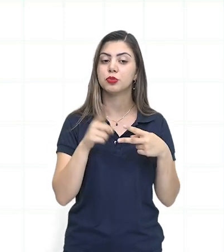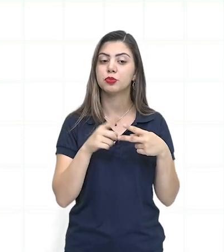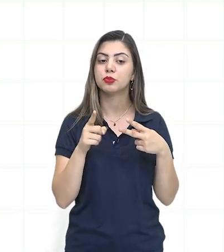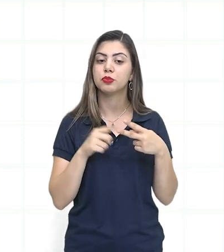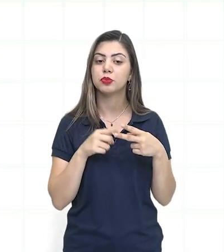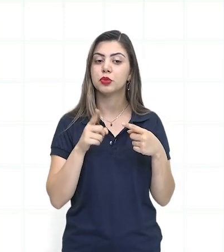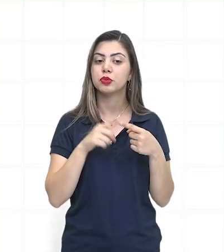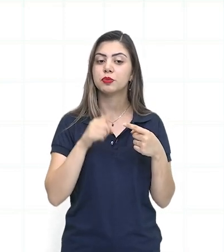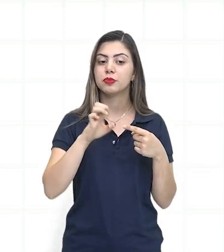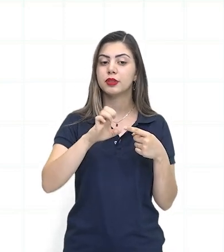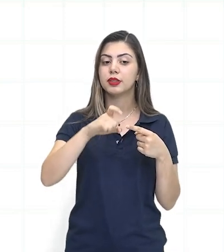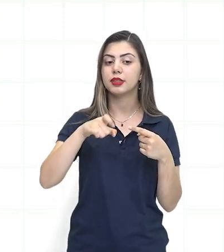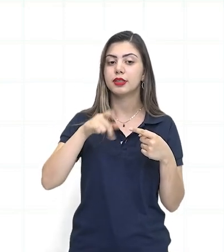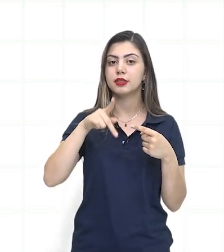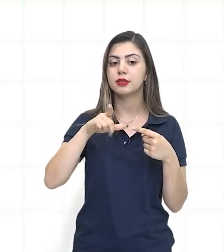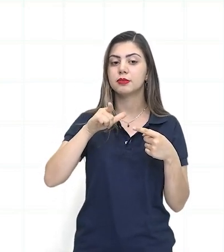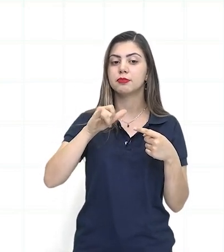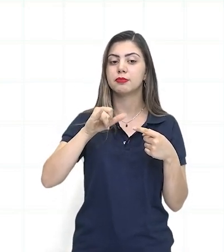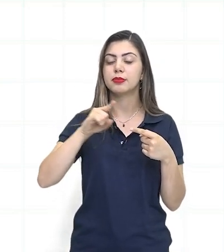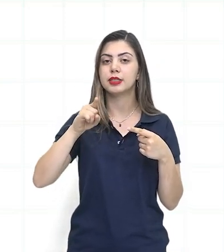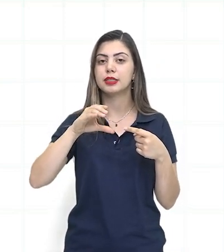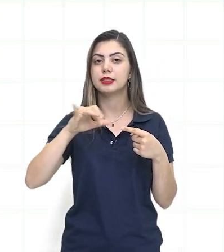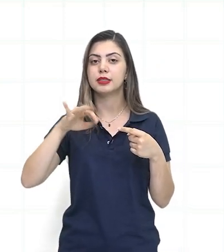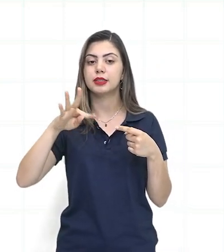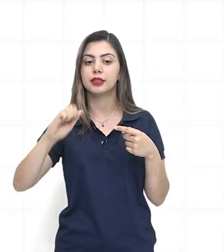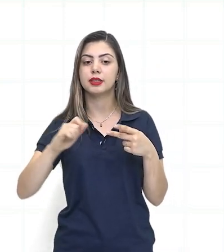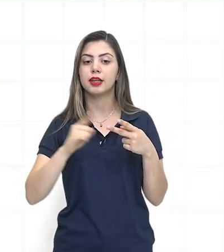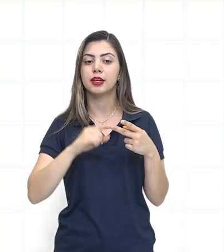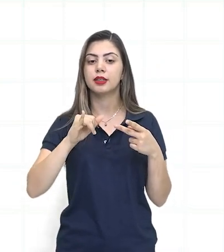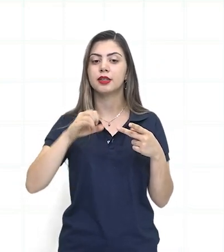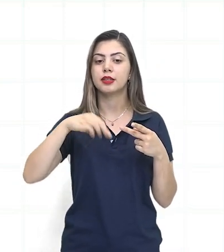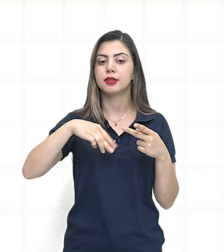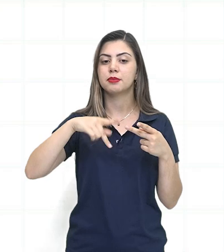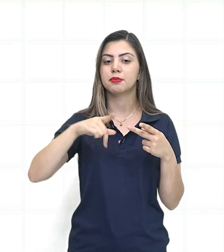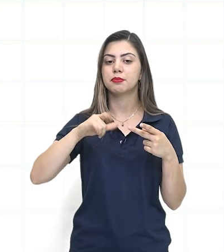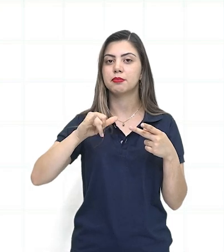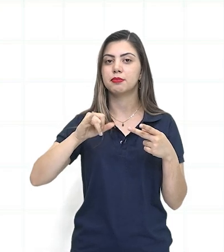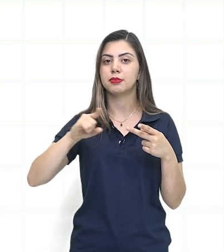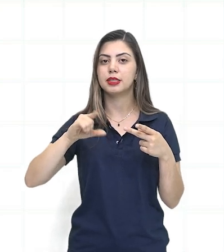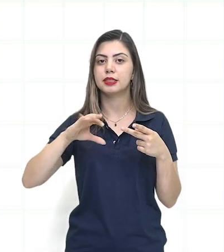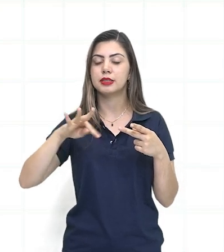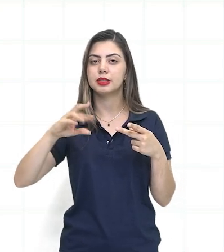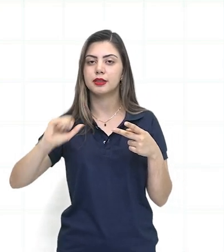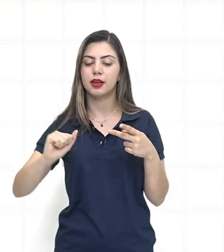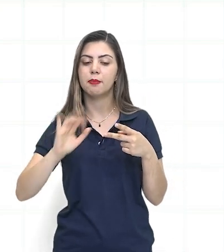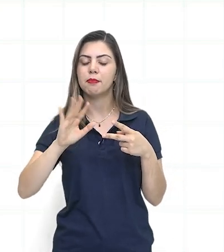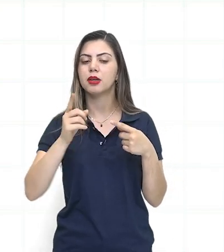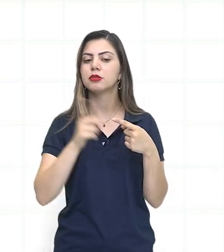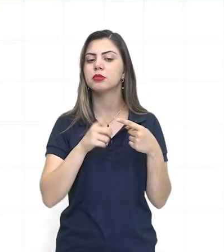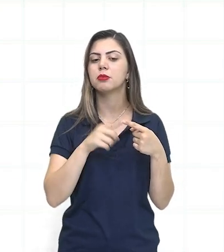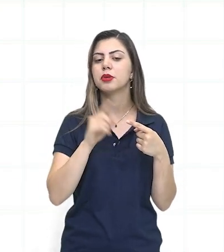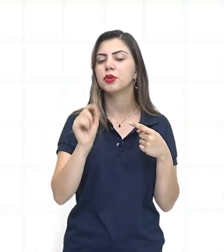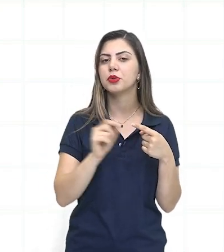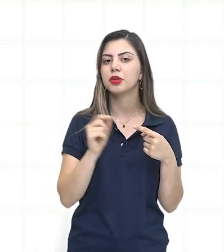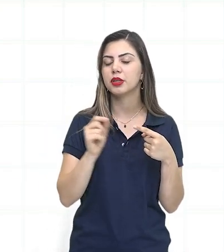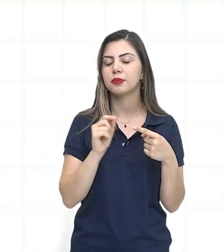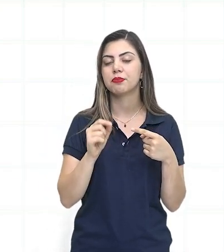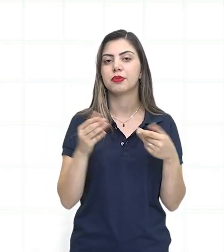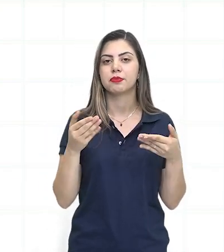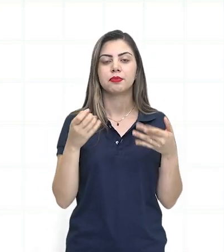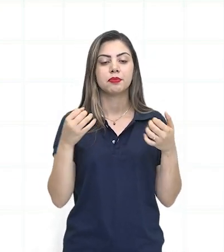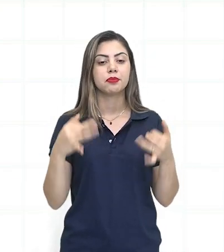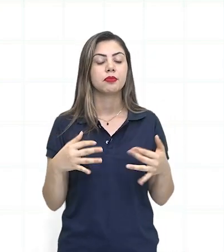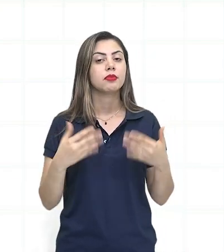e implícita. O que são as informações explícitas? São aquelas informações que